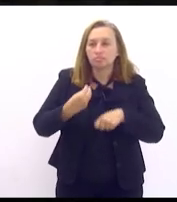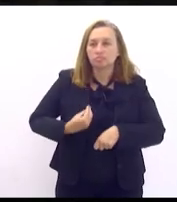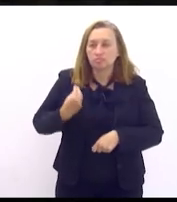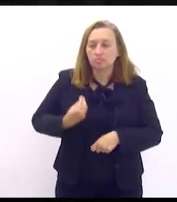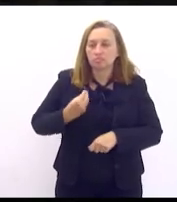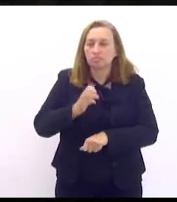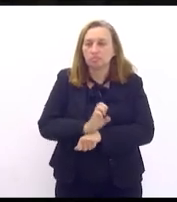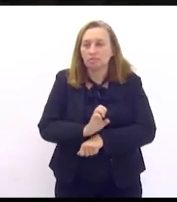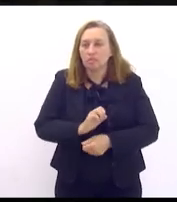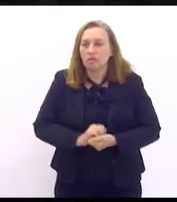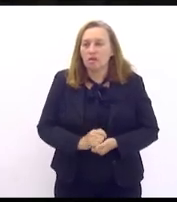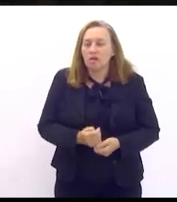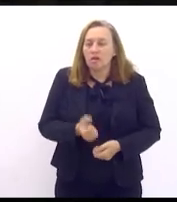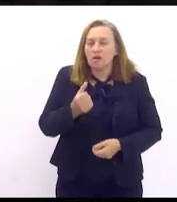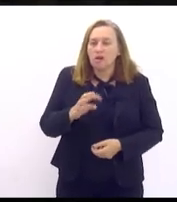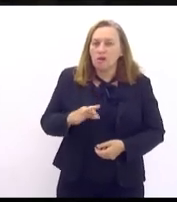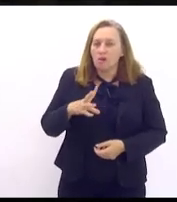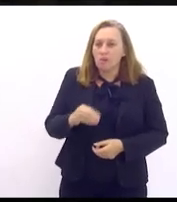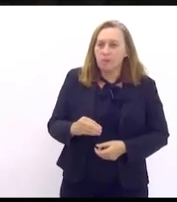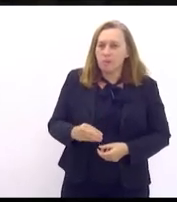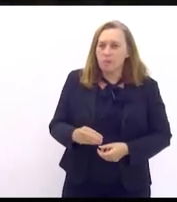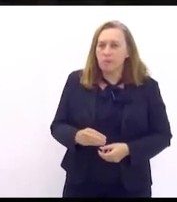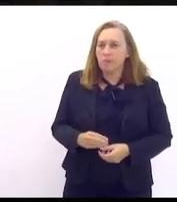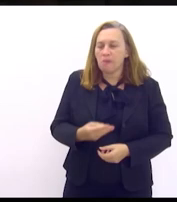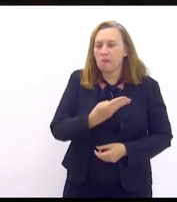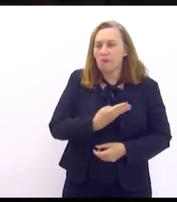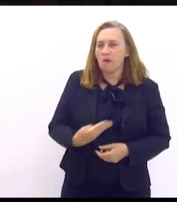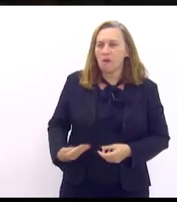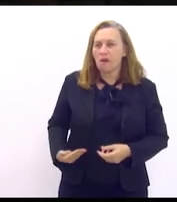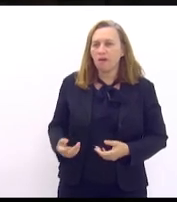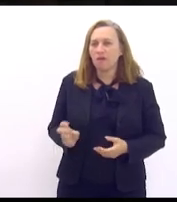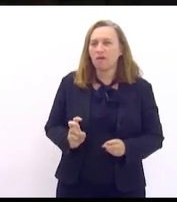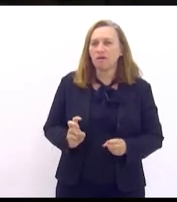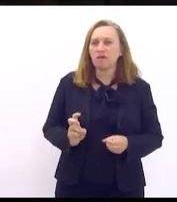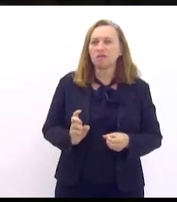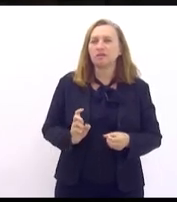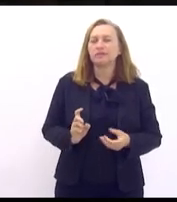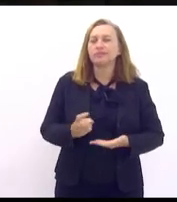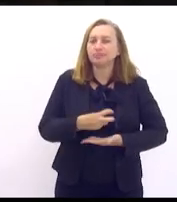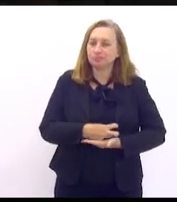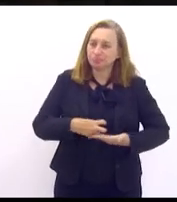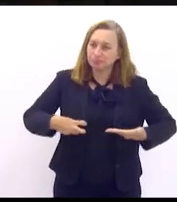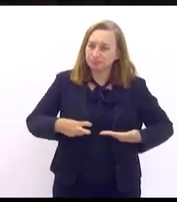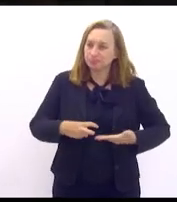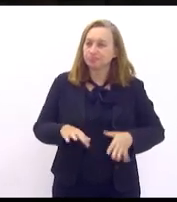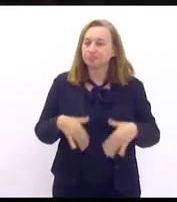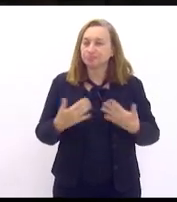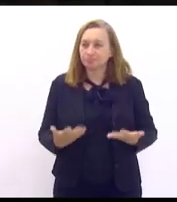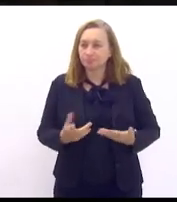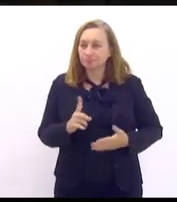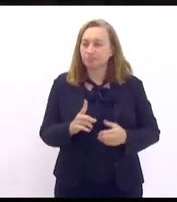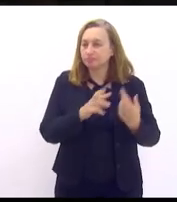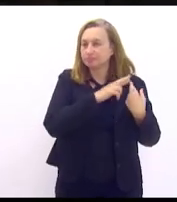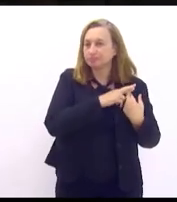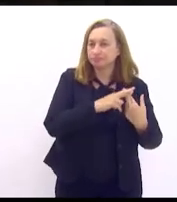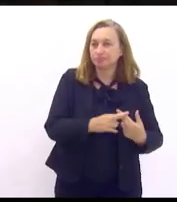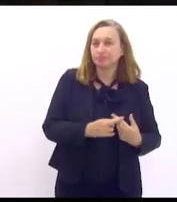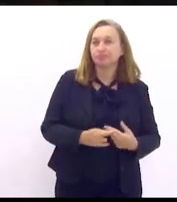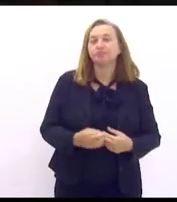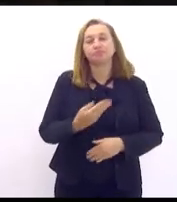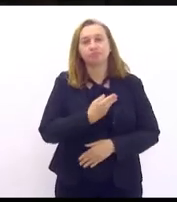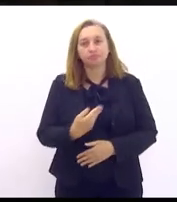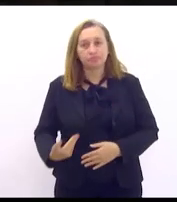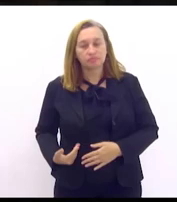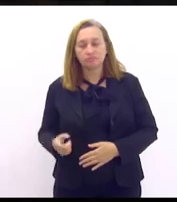Estado, quase todos os governadores presos, que é o que a gente viveu nas últimas décadas. Então, não é só responsabilidade desse governo.